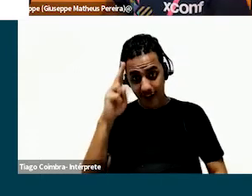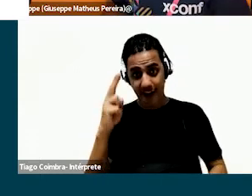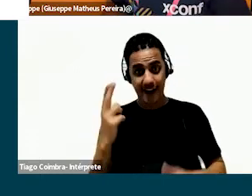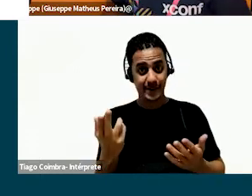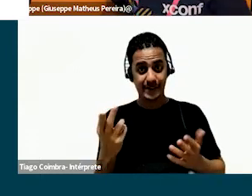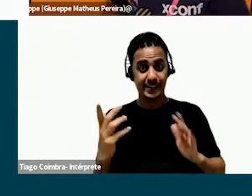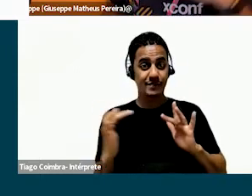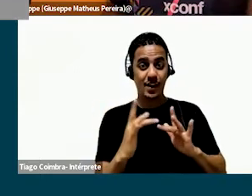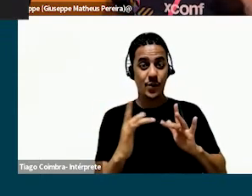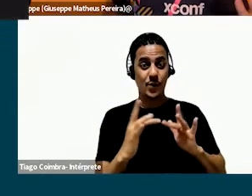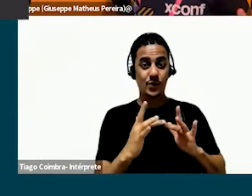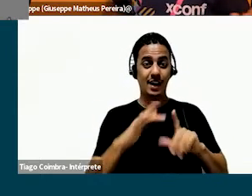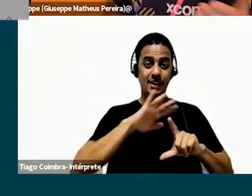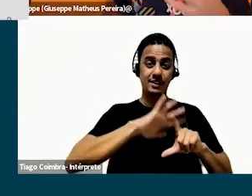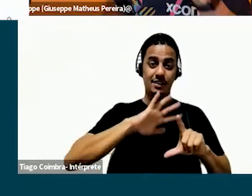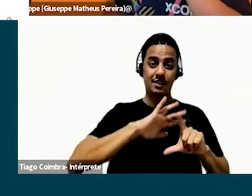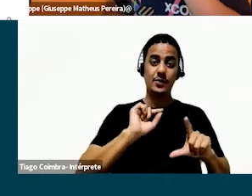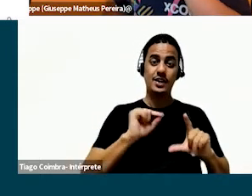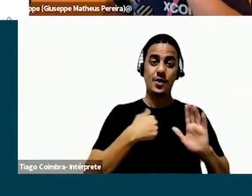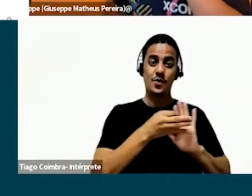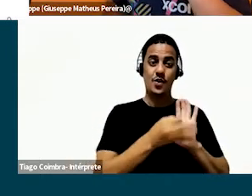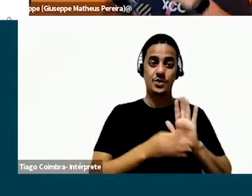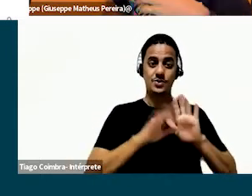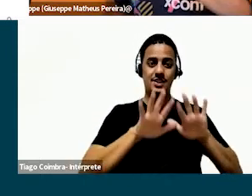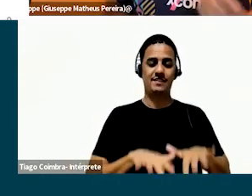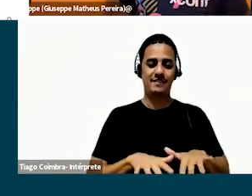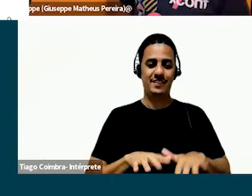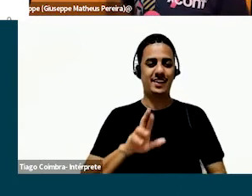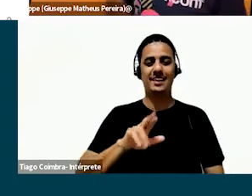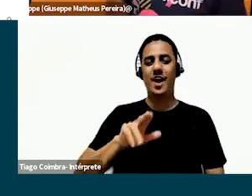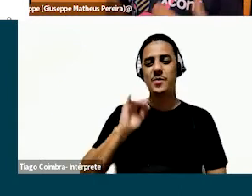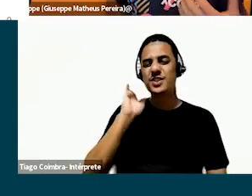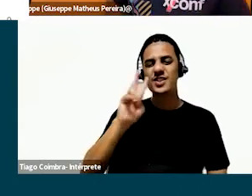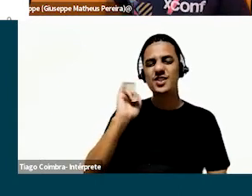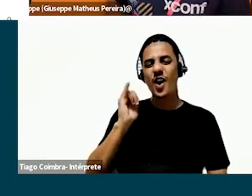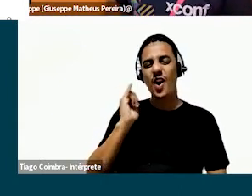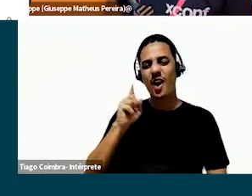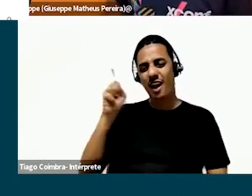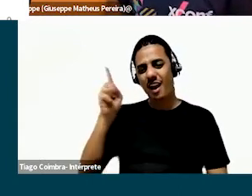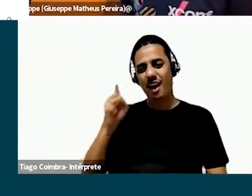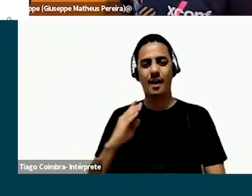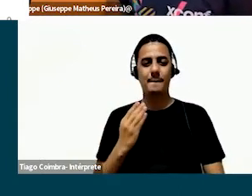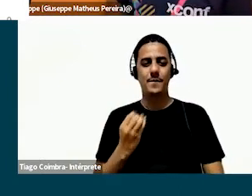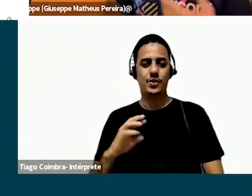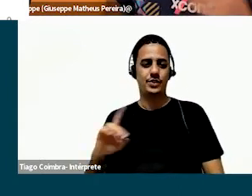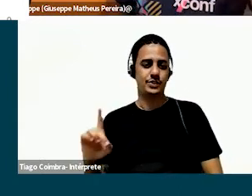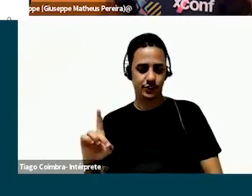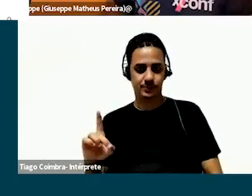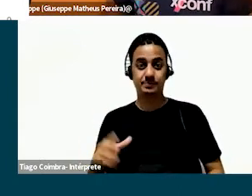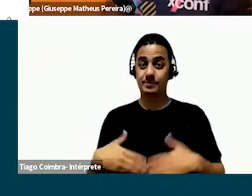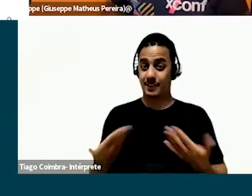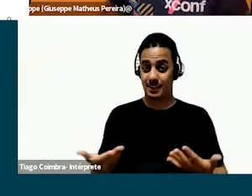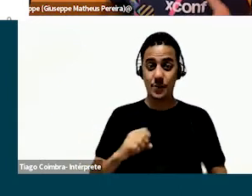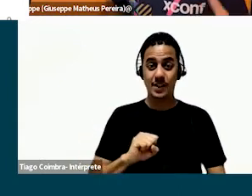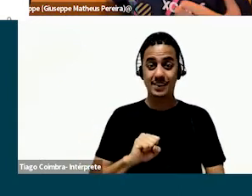não com as histórias lá que tem no nosso board. E tem um fato importante aqui, gente, 85%